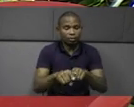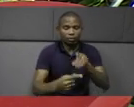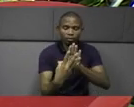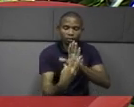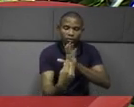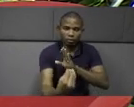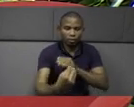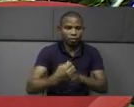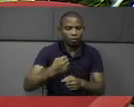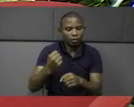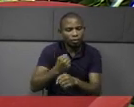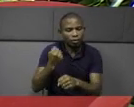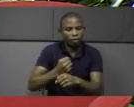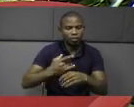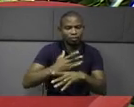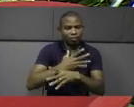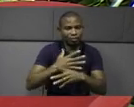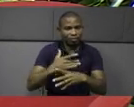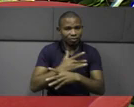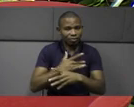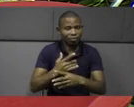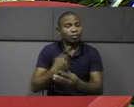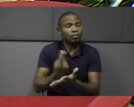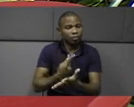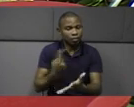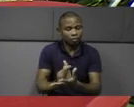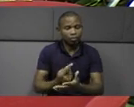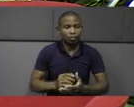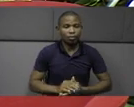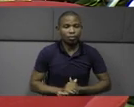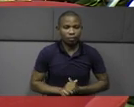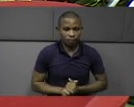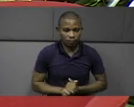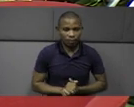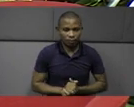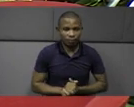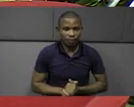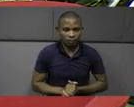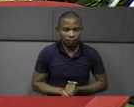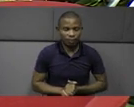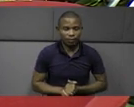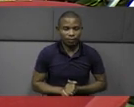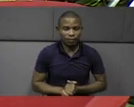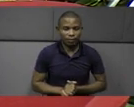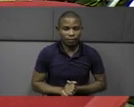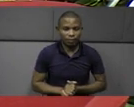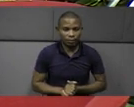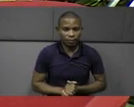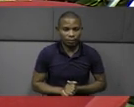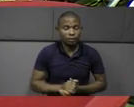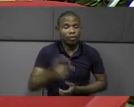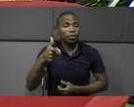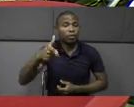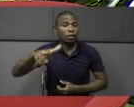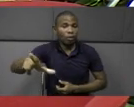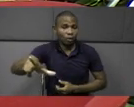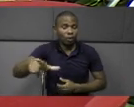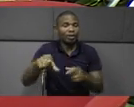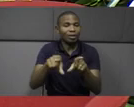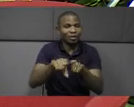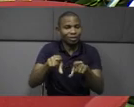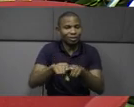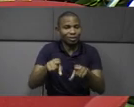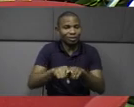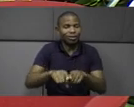da cidade é equivocado uma outra é e aí um grande dilema e que não há